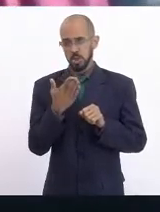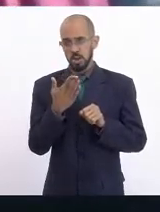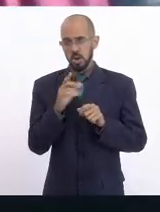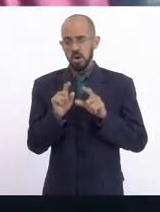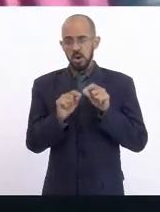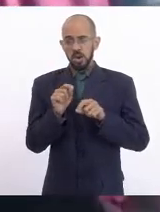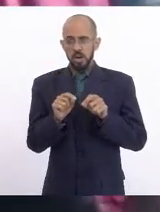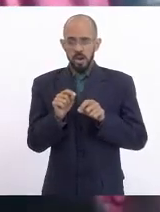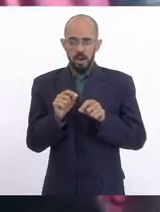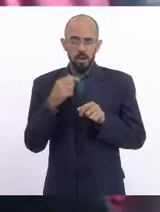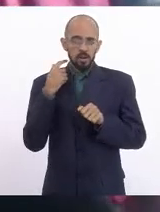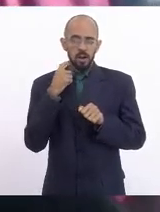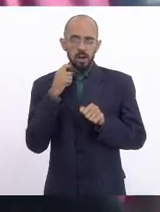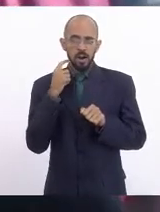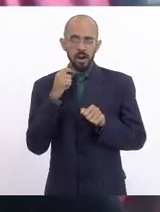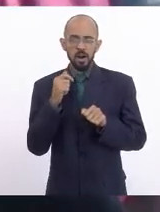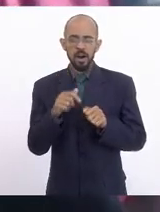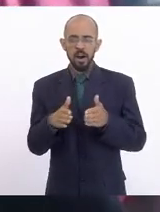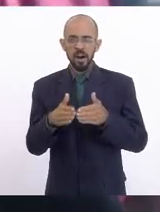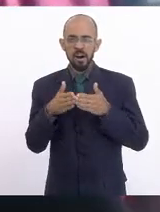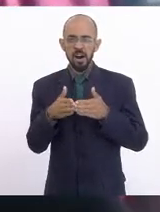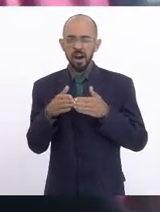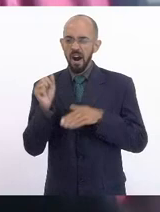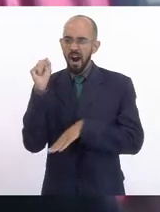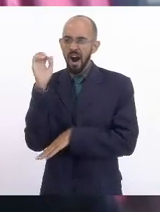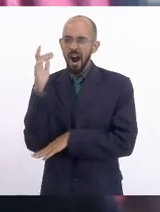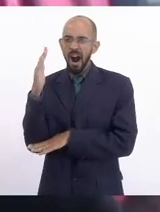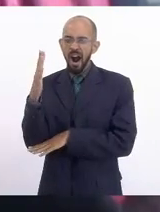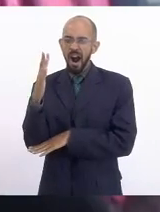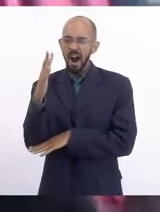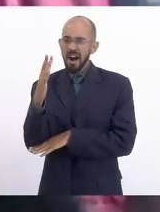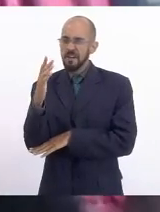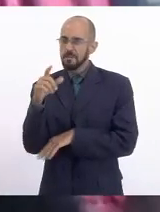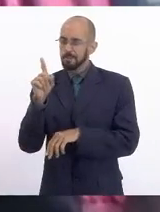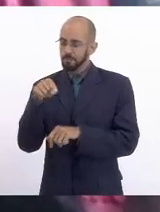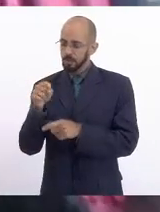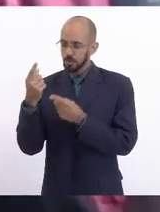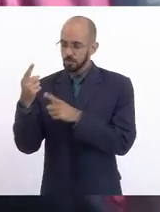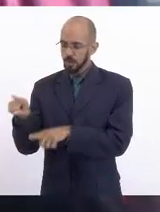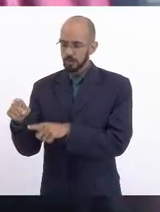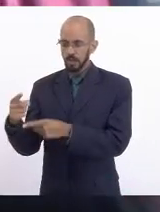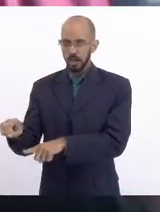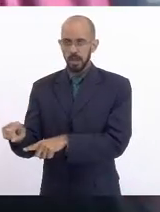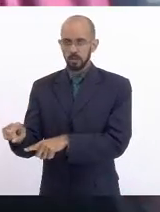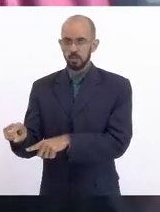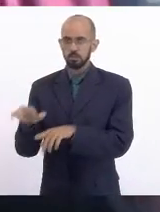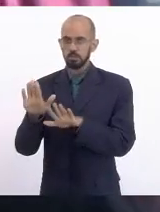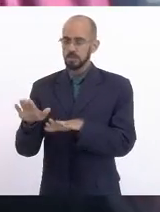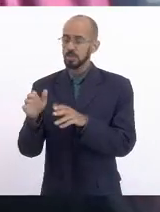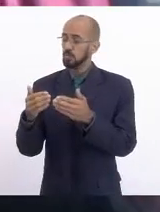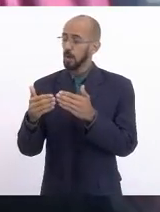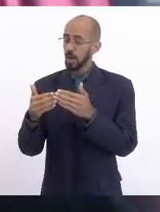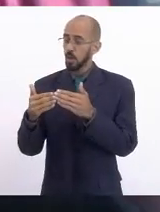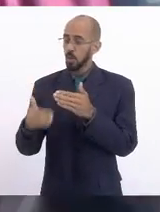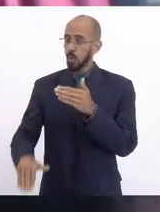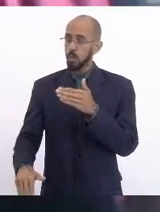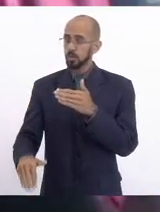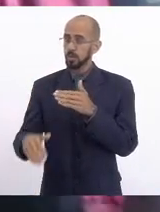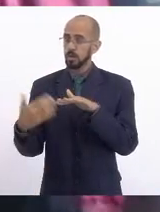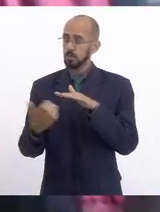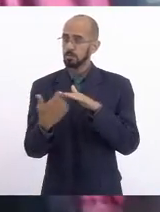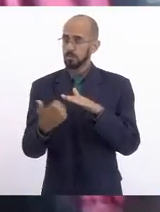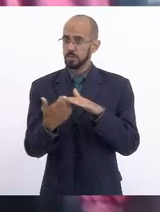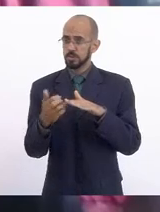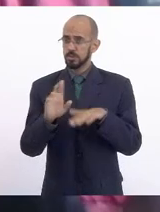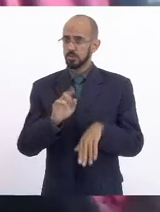consideração é o seguinte o licenciamento ambiental é muito atacado mas na verdade ele não é contra o empreendimento ele